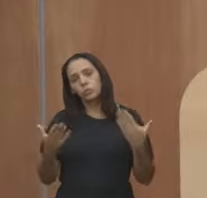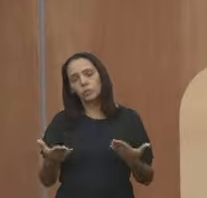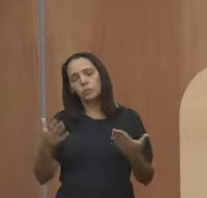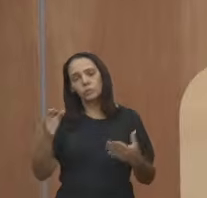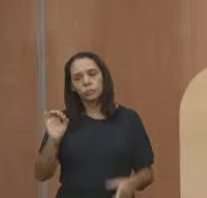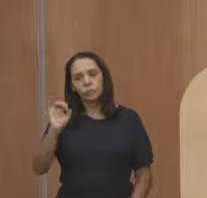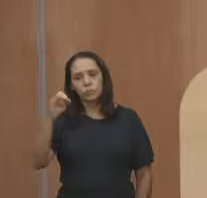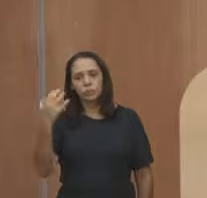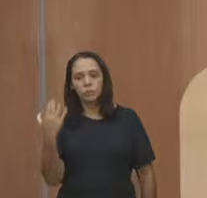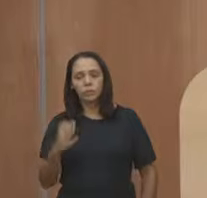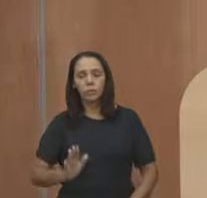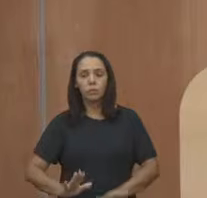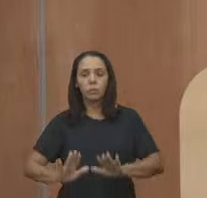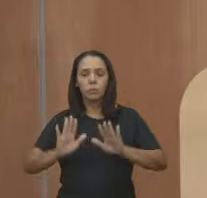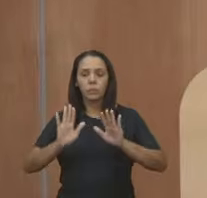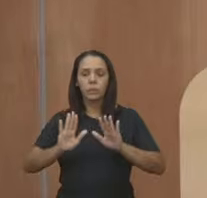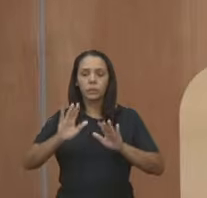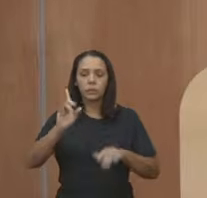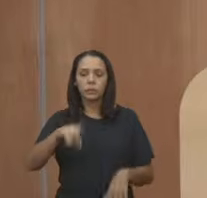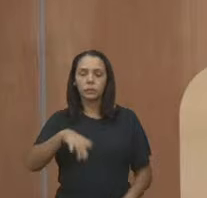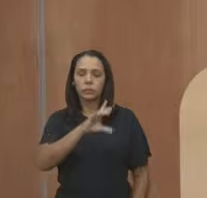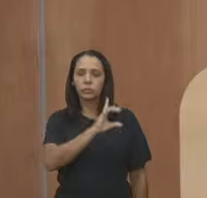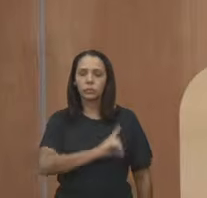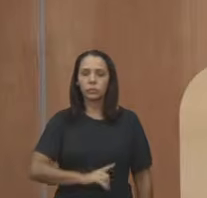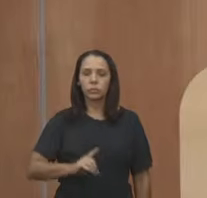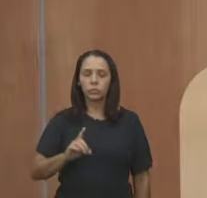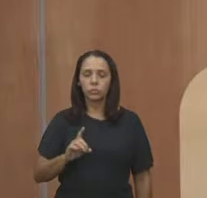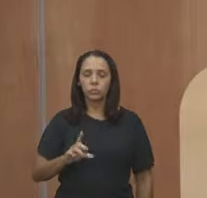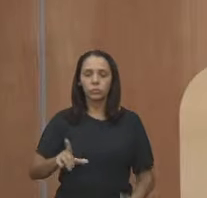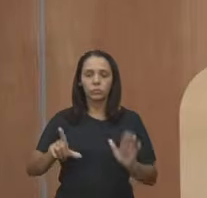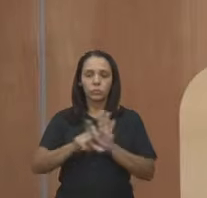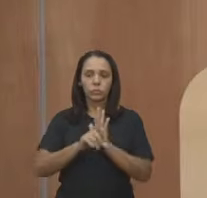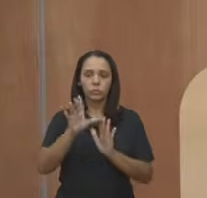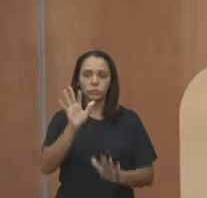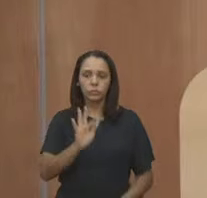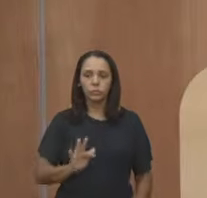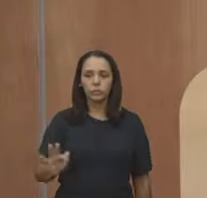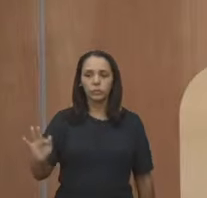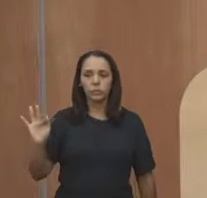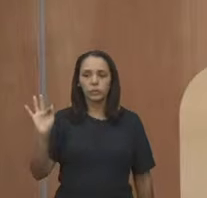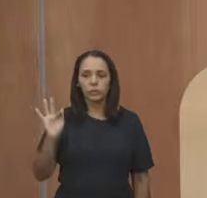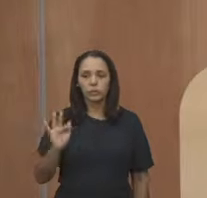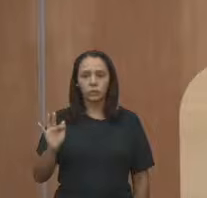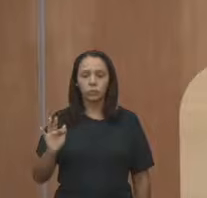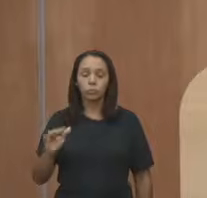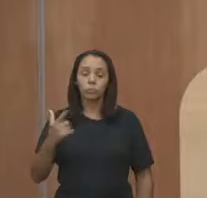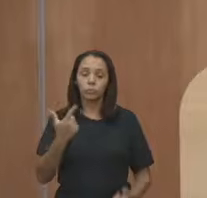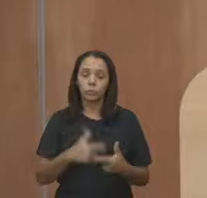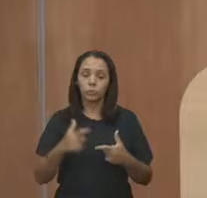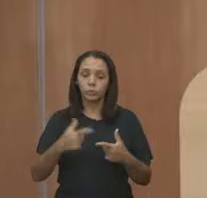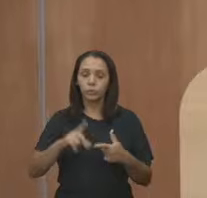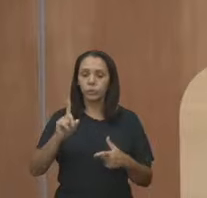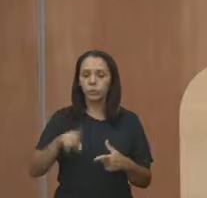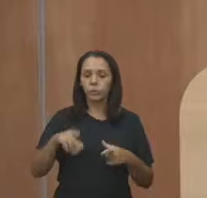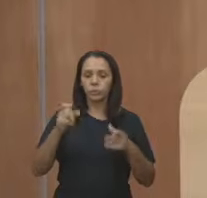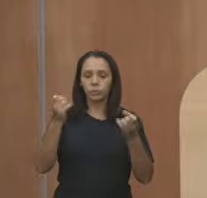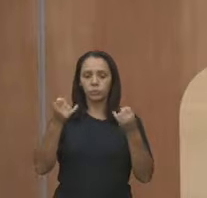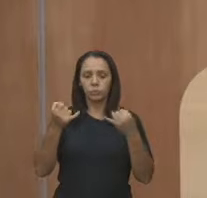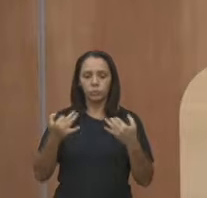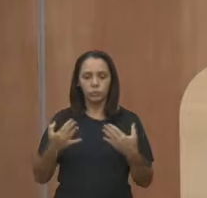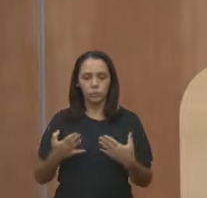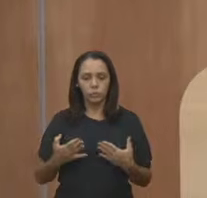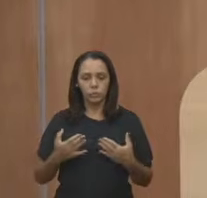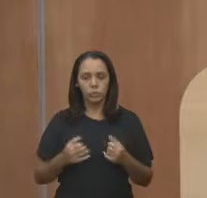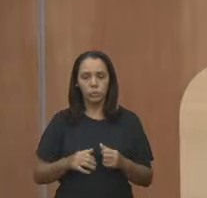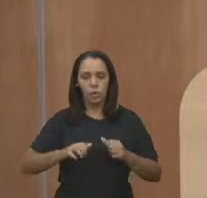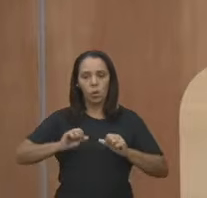outro direito que foi garantido por lei federal, de ser regulamentado aqui no município, o que é um grande problema. Para quem não sabe, o Descongela foi